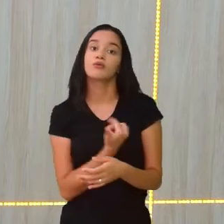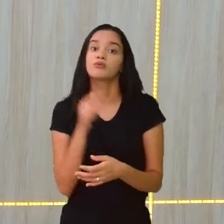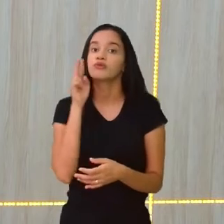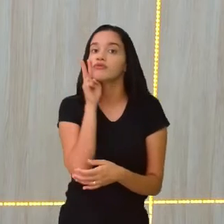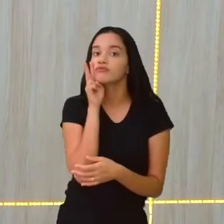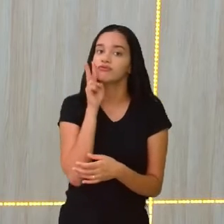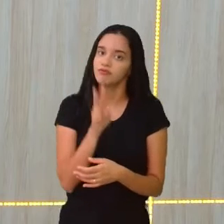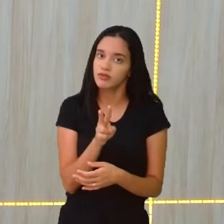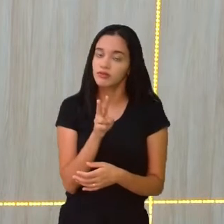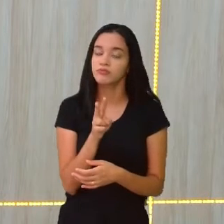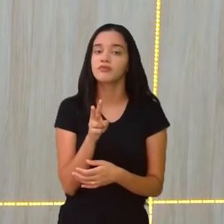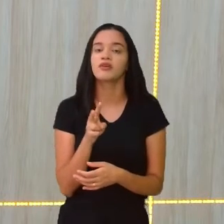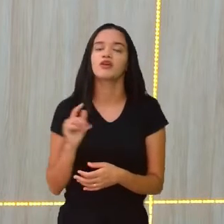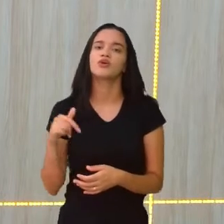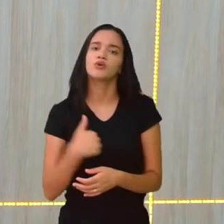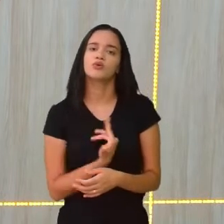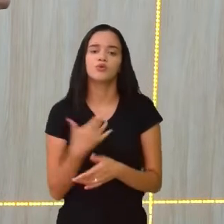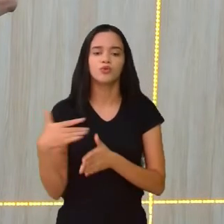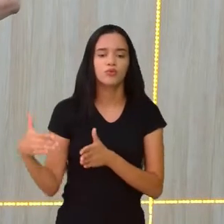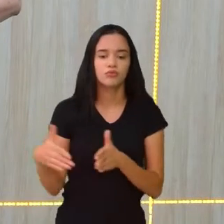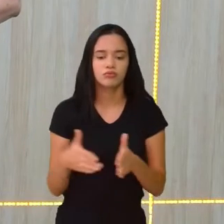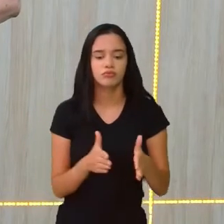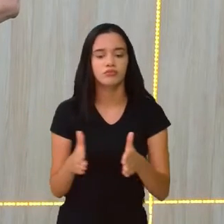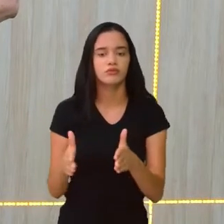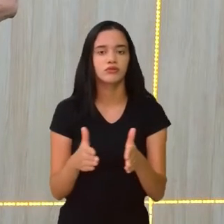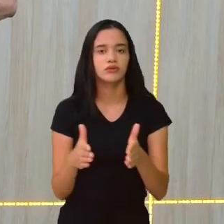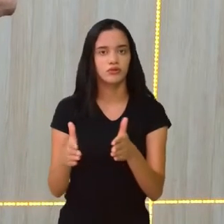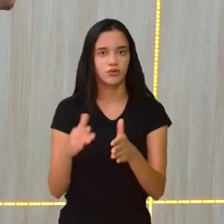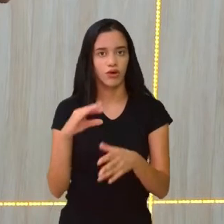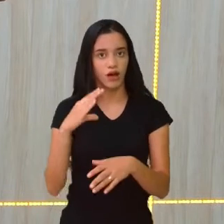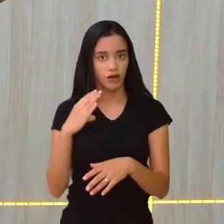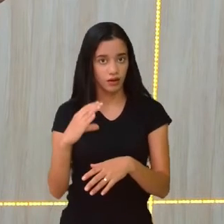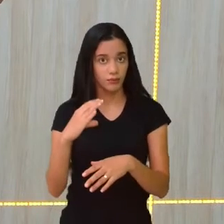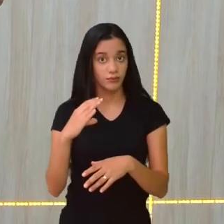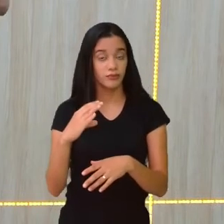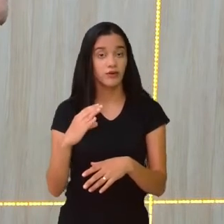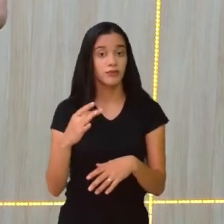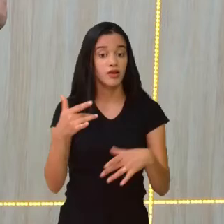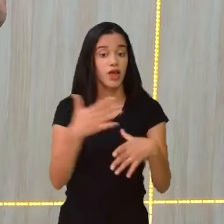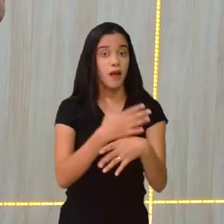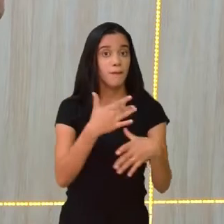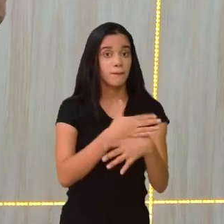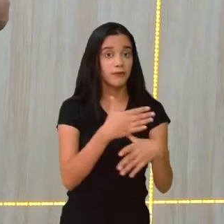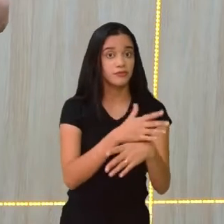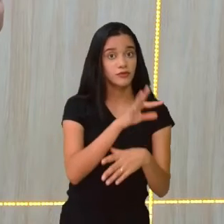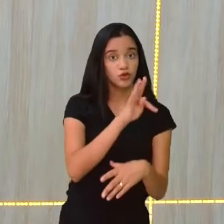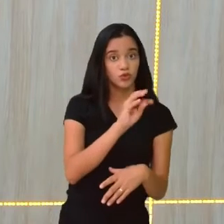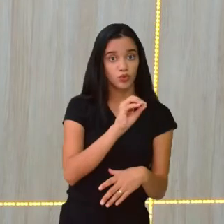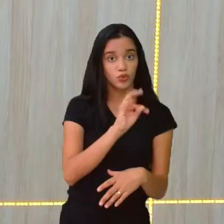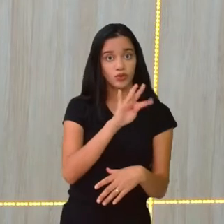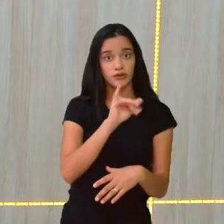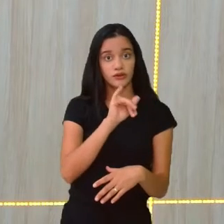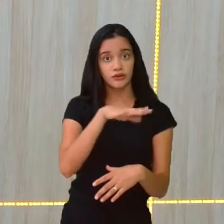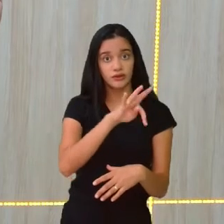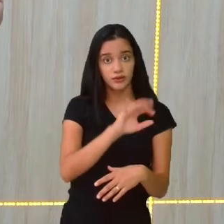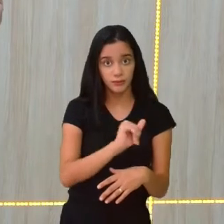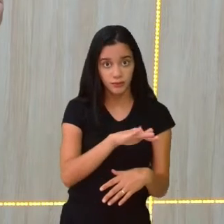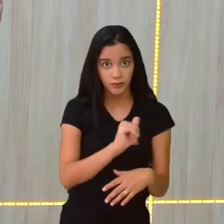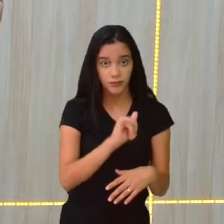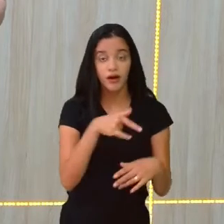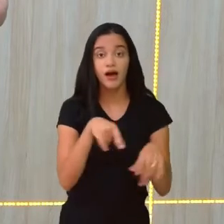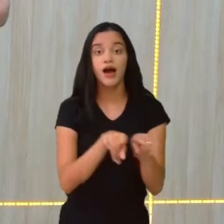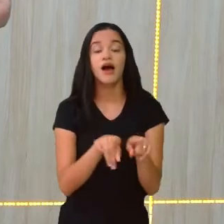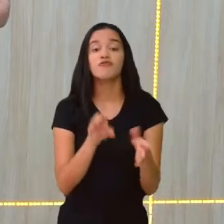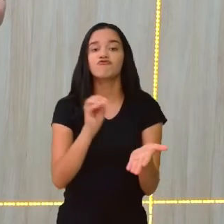que o nosso rio Capibaribe, ele passa em Toritama, então a cidade do jeans, ele já está de alerta, porque lá tem